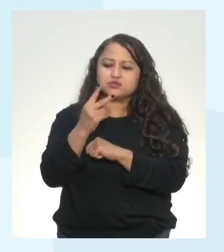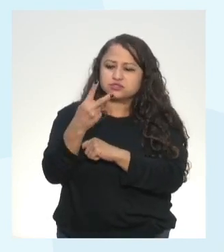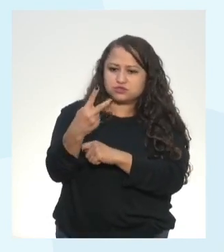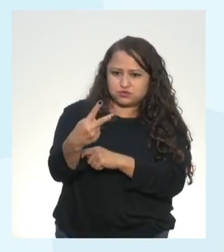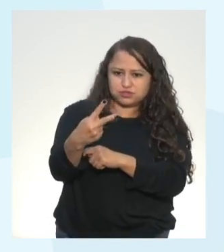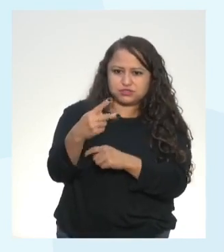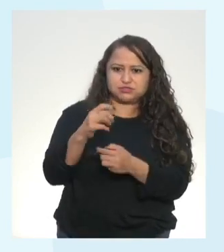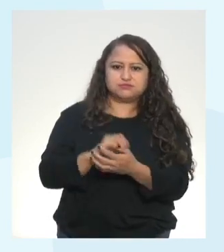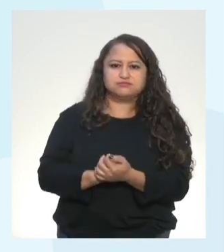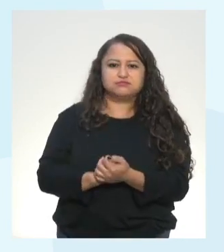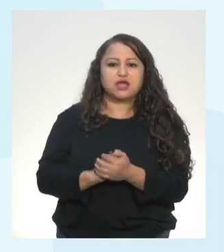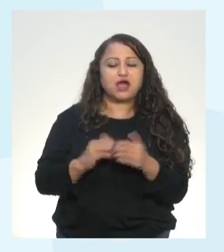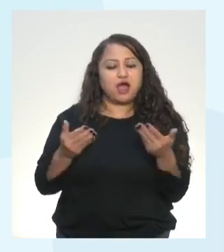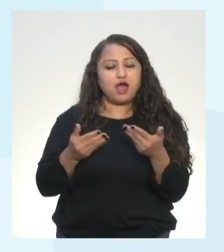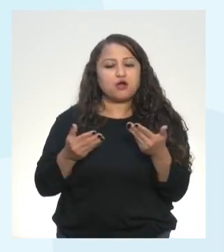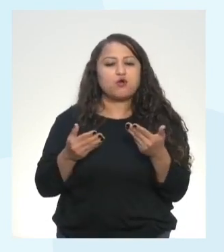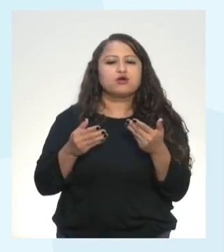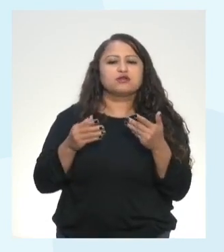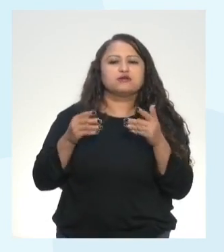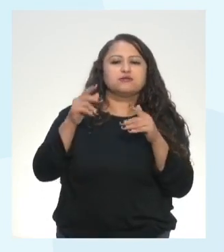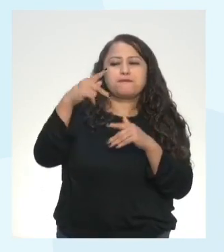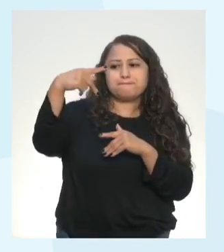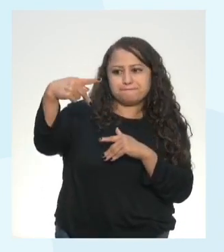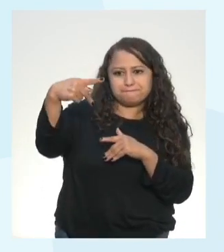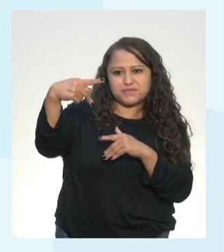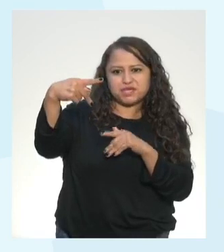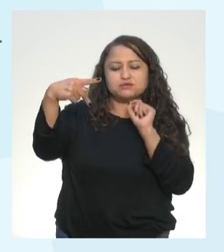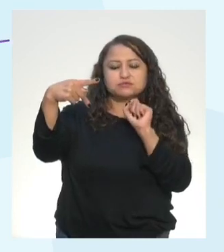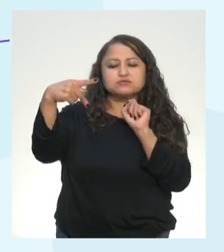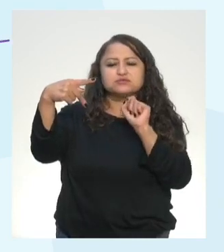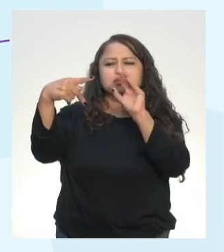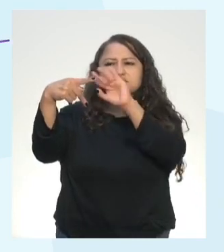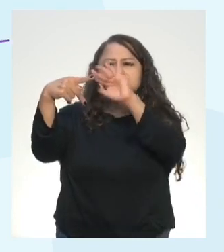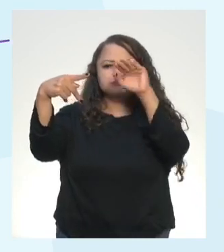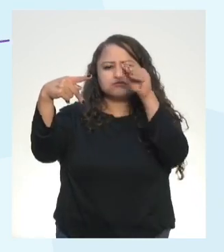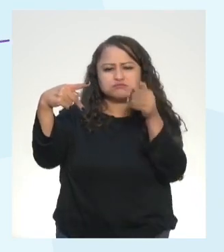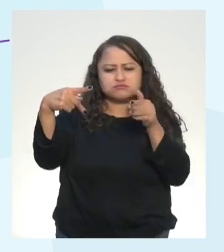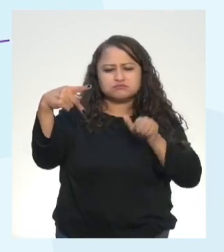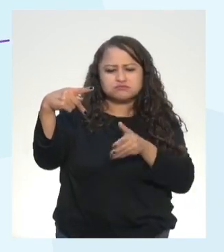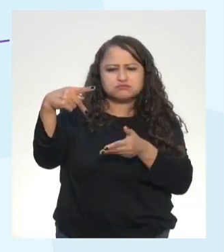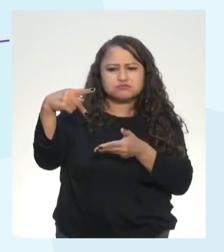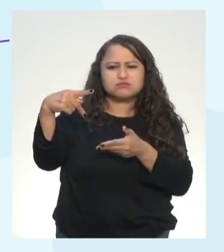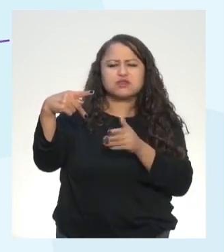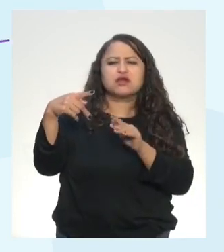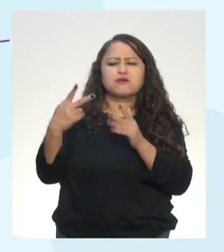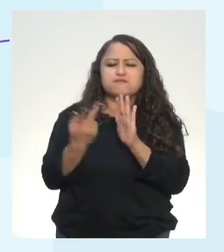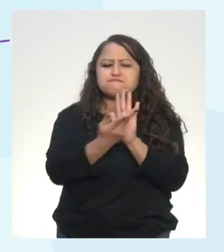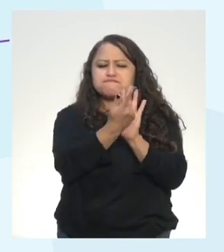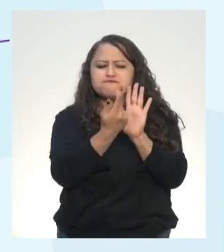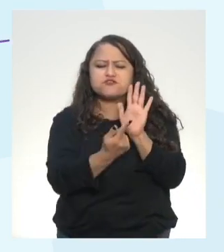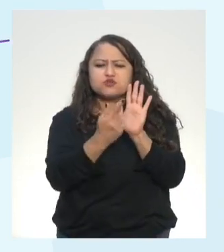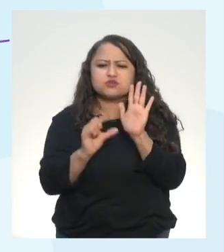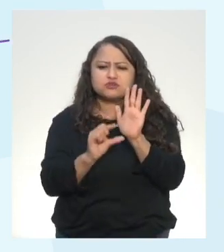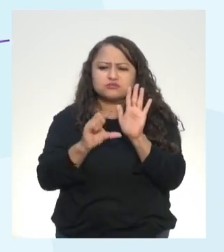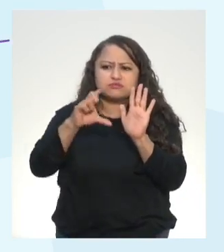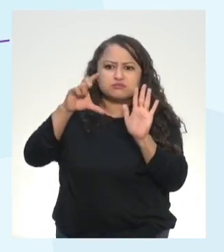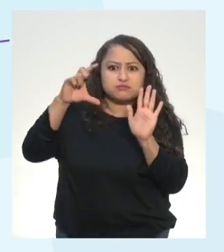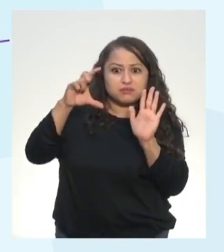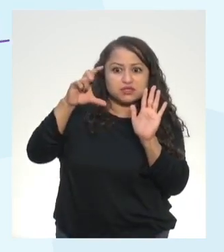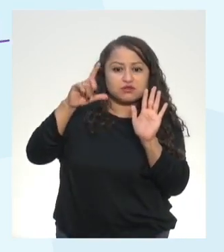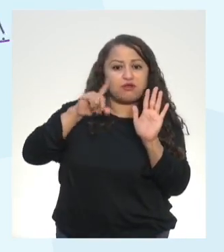menor. Então, aqui nesse exemplo, está pedindo para você encontrar o valor de K entre a figura maior e a